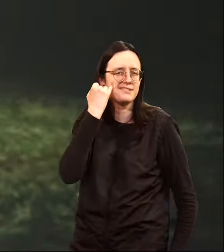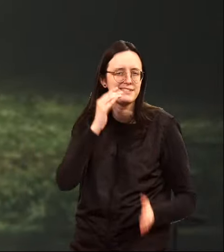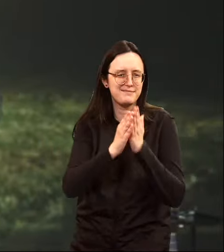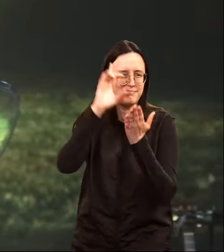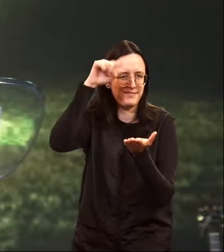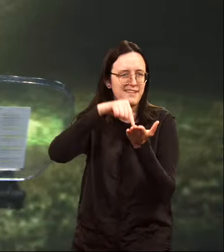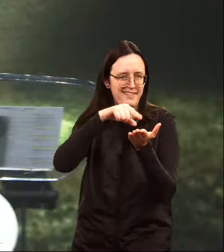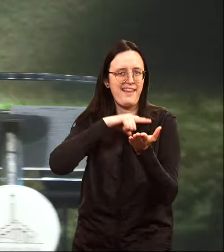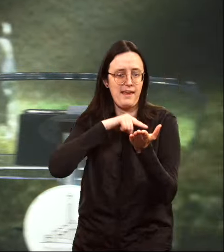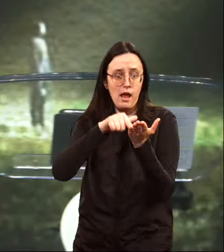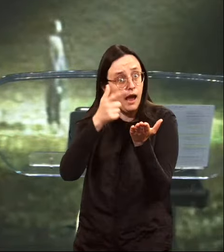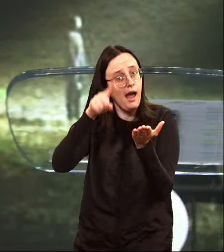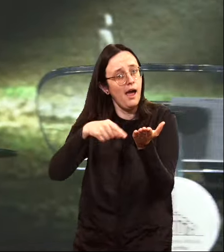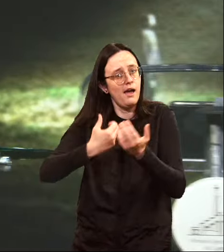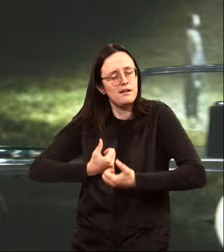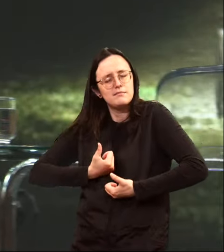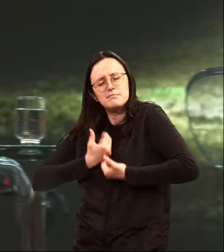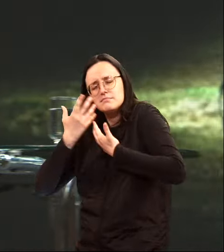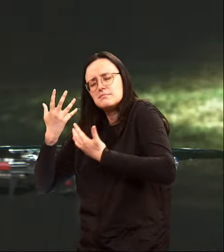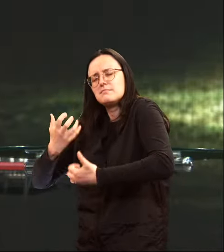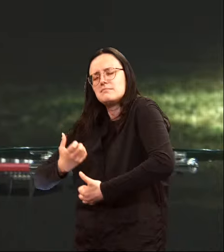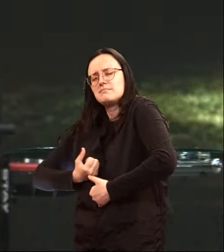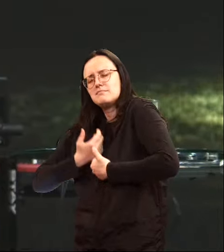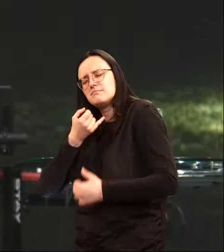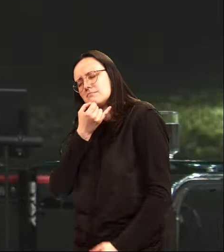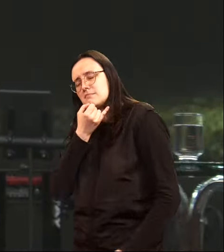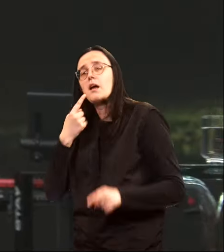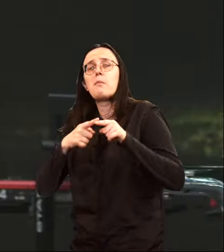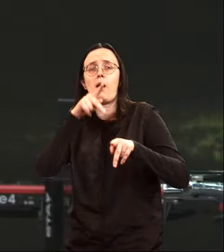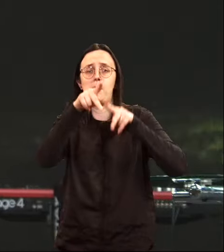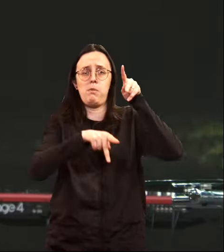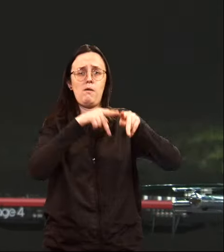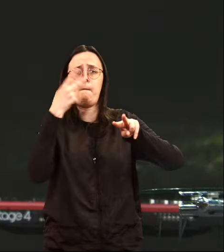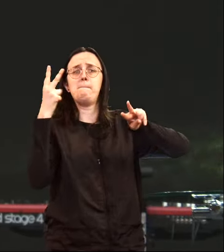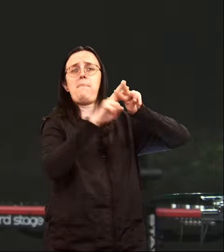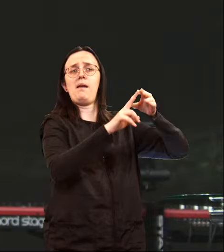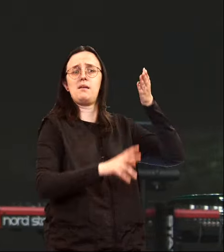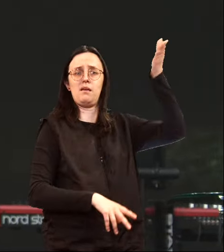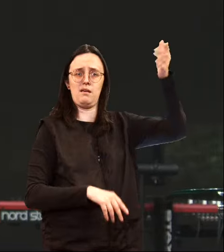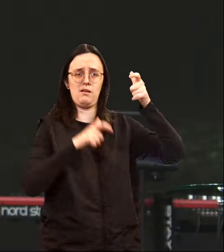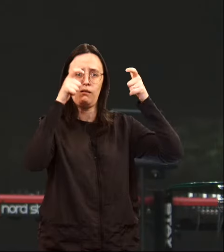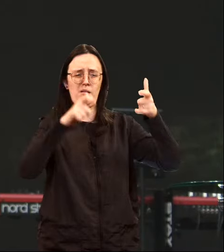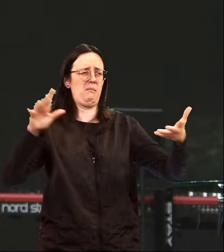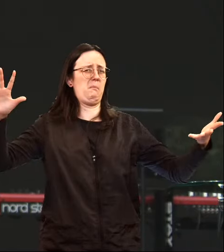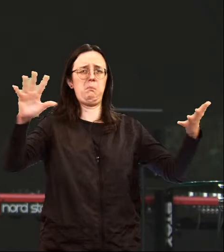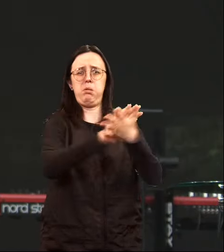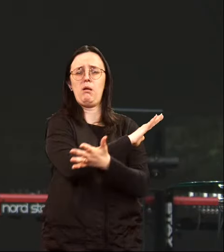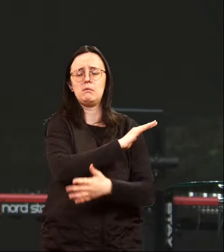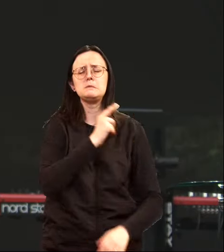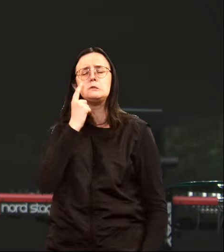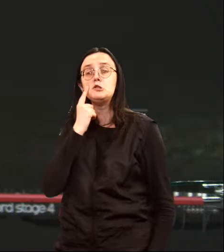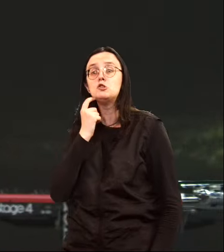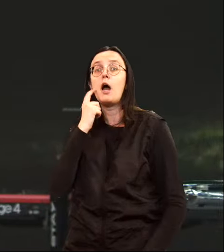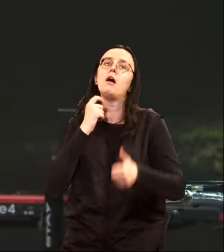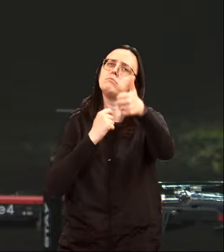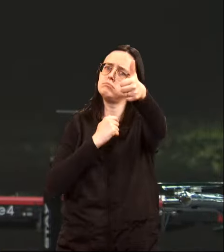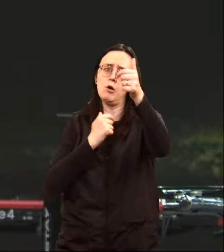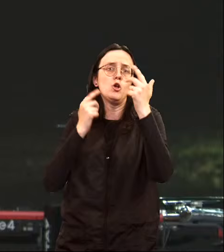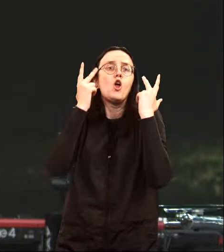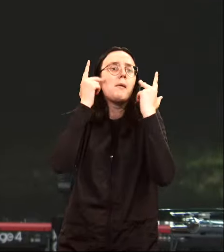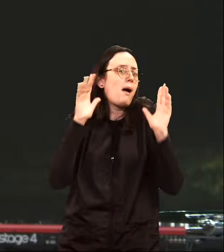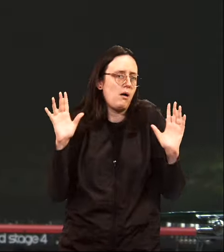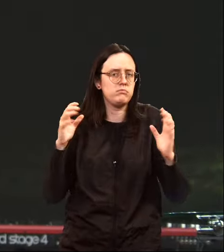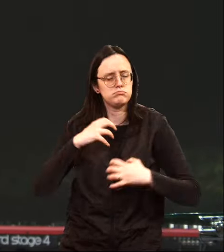Jeremias. Ele está lamentando porque o povo foi para o exílio, a terra está arrasada, ele está chorando. Se você